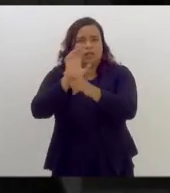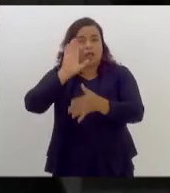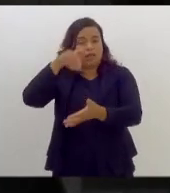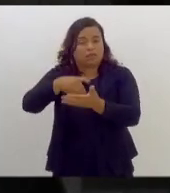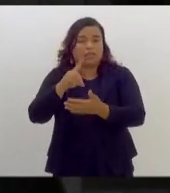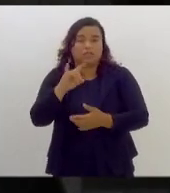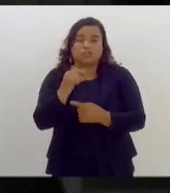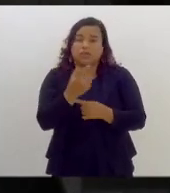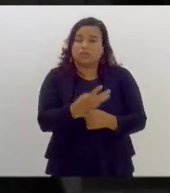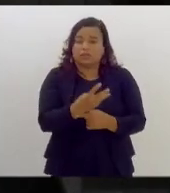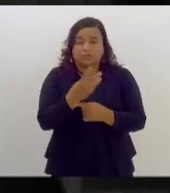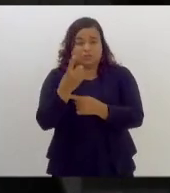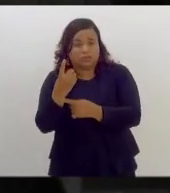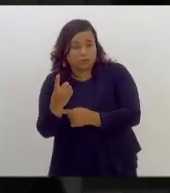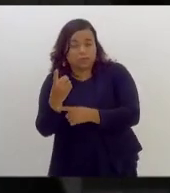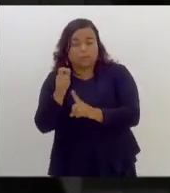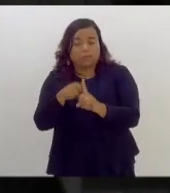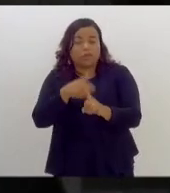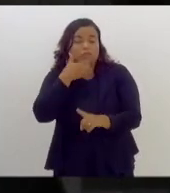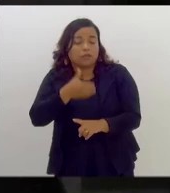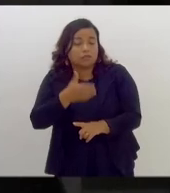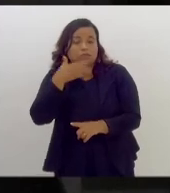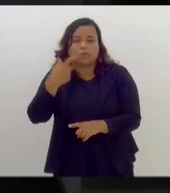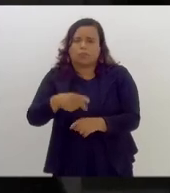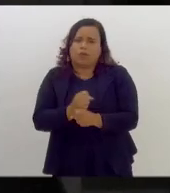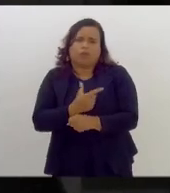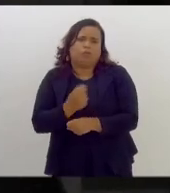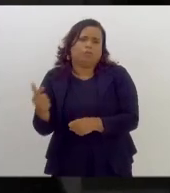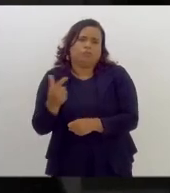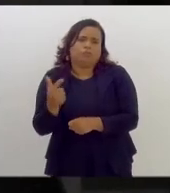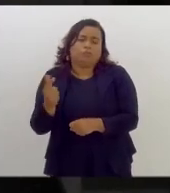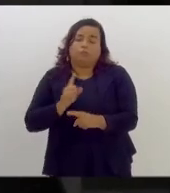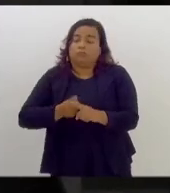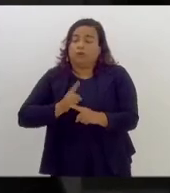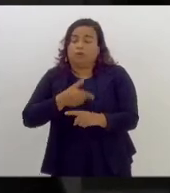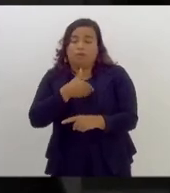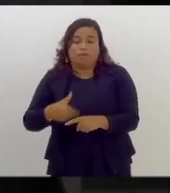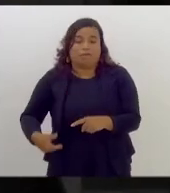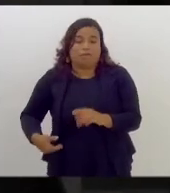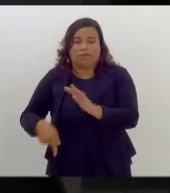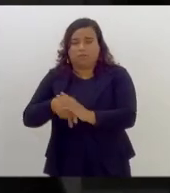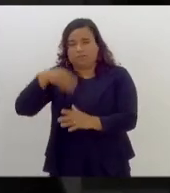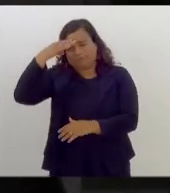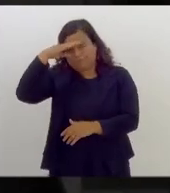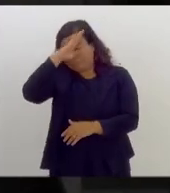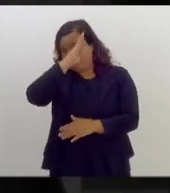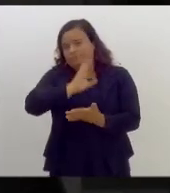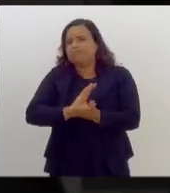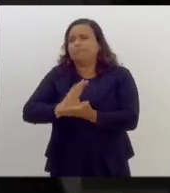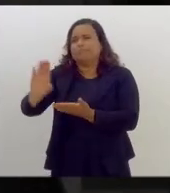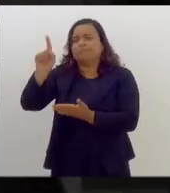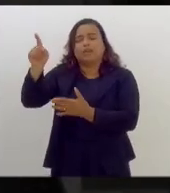dezembro de 2023, porque o governo Bolsonaro, na peça orçamentária que mandou para o Congresso,